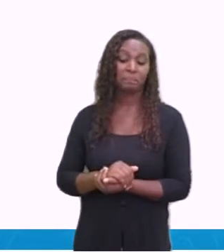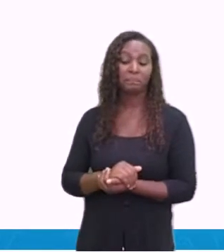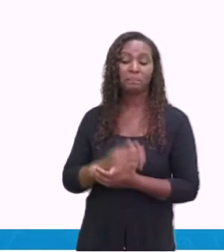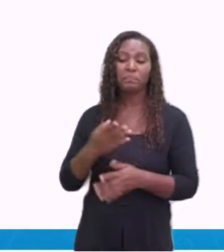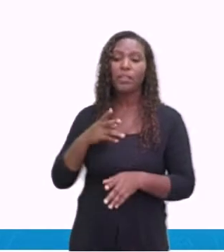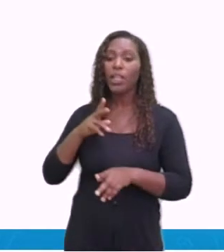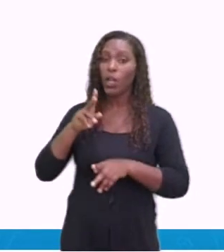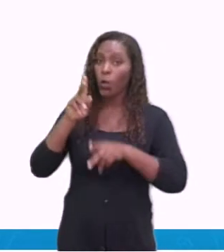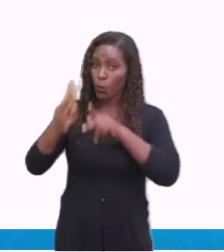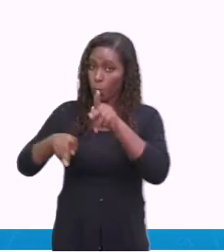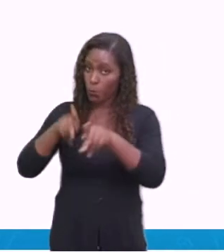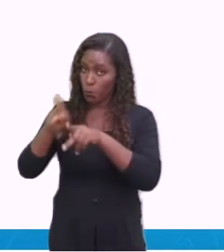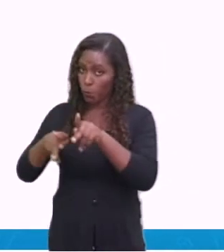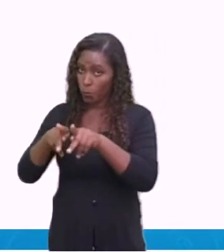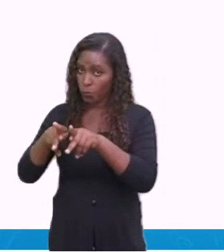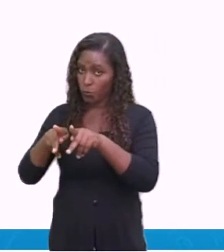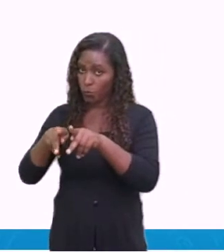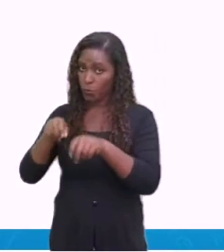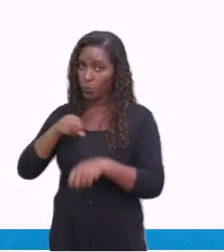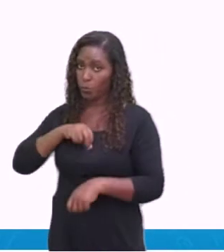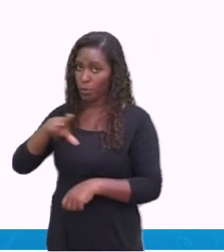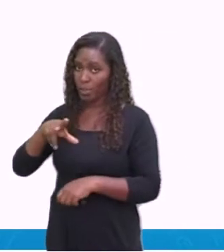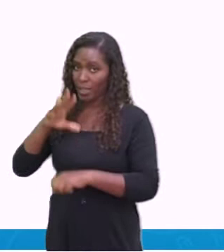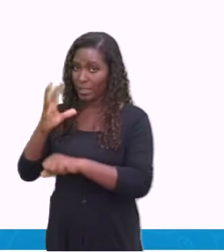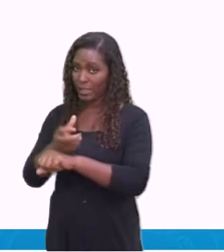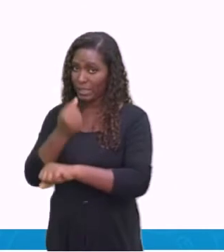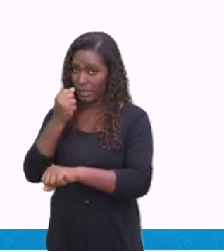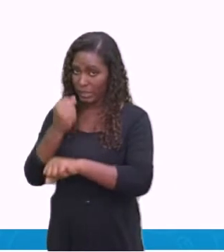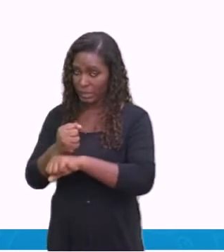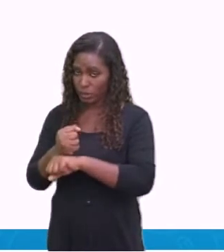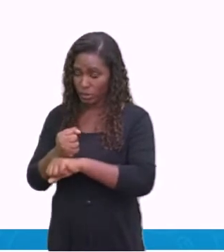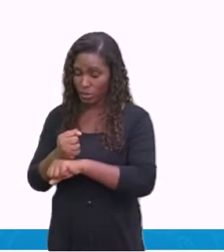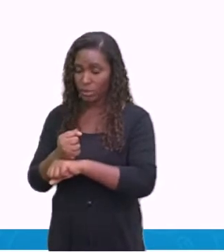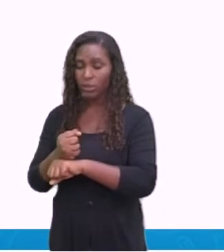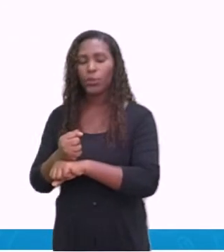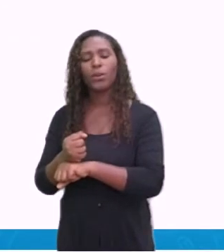sobre as decisões deste produto do pau-brasil.